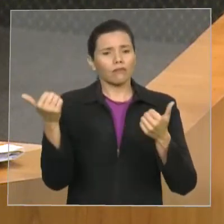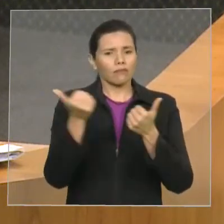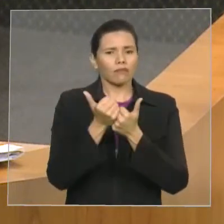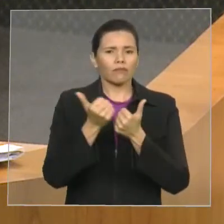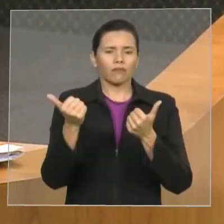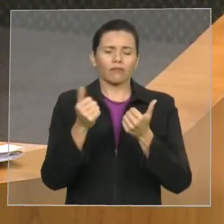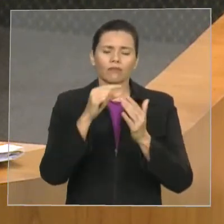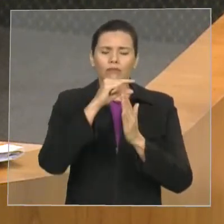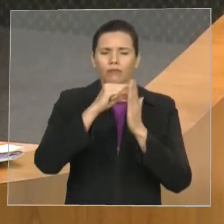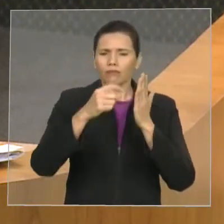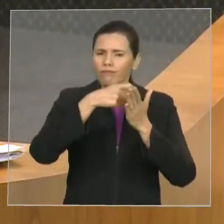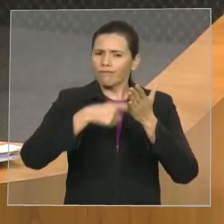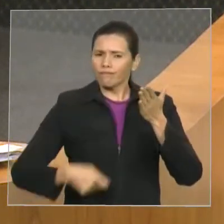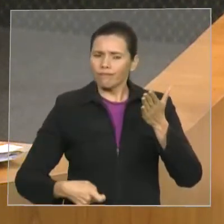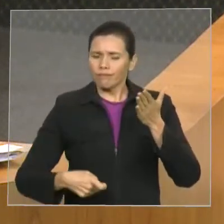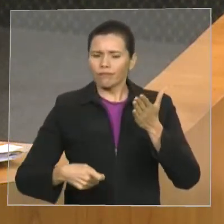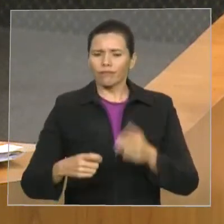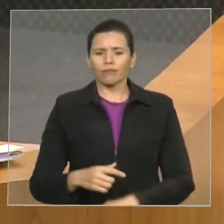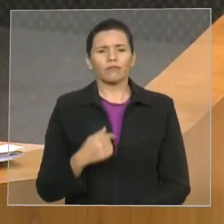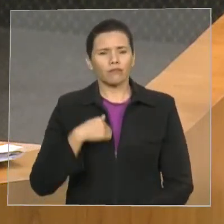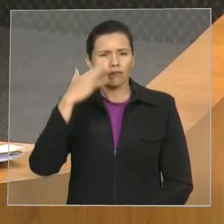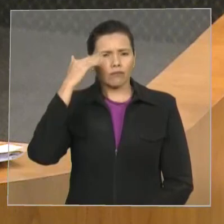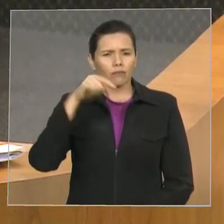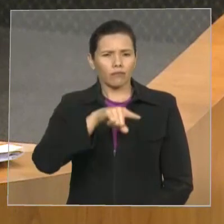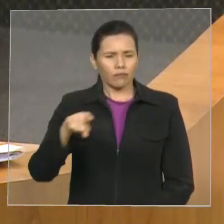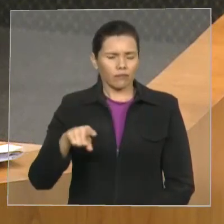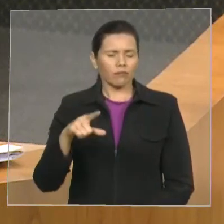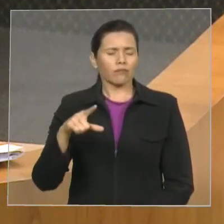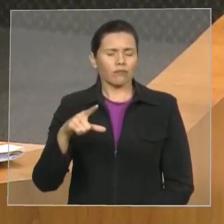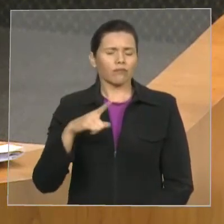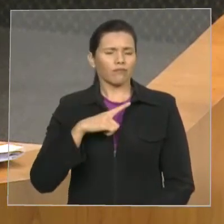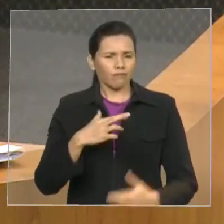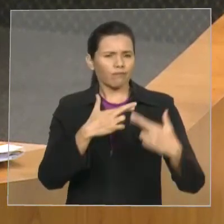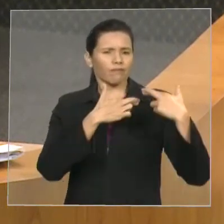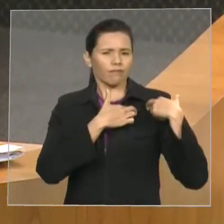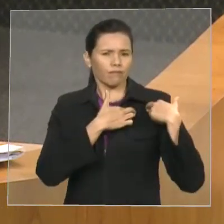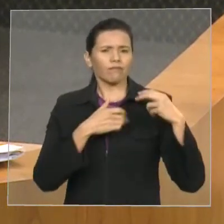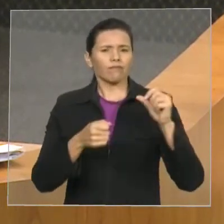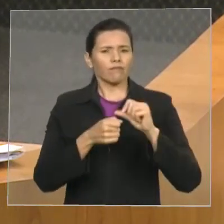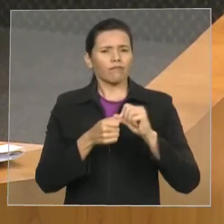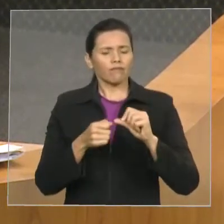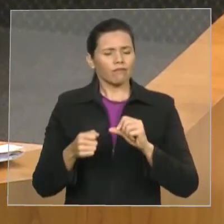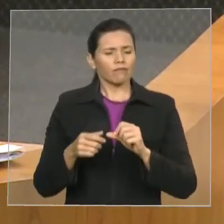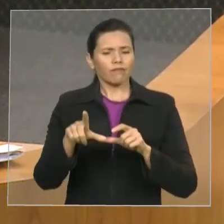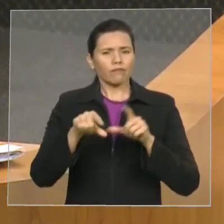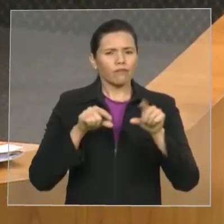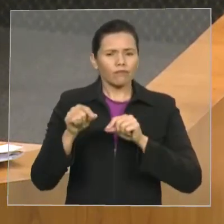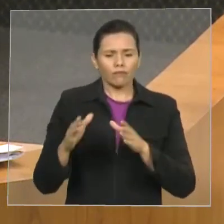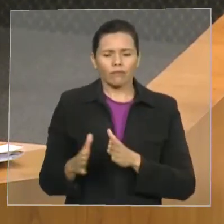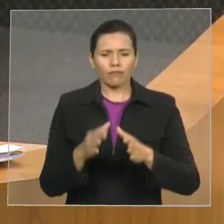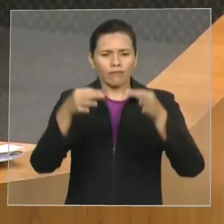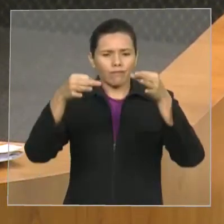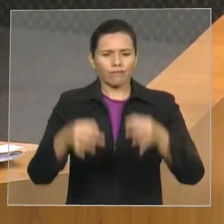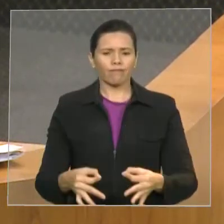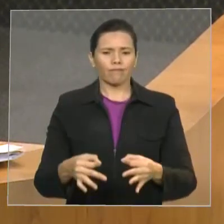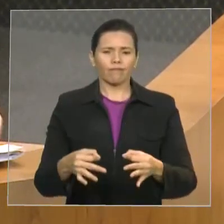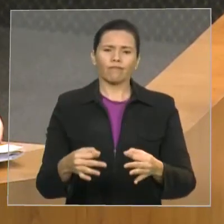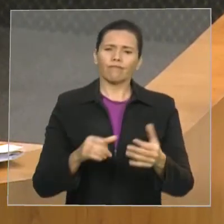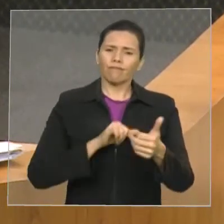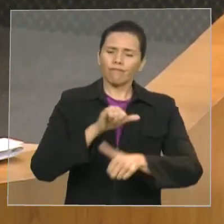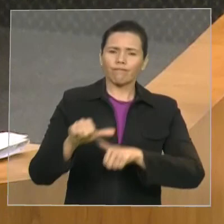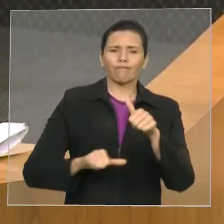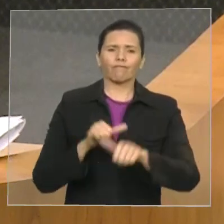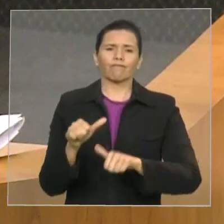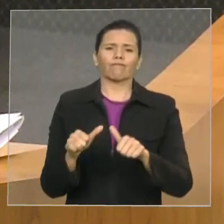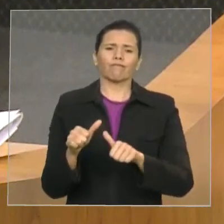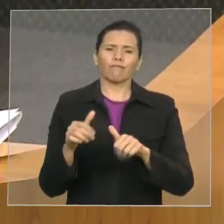jus ao seu papel de evitar abusos por parte do Poder Executivo e aperfeiçoar e melhorar as medidas